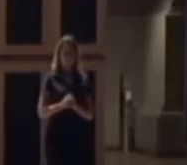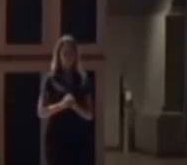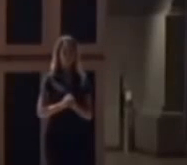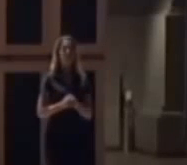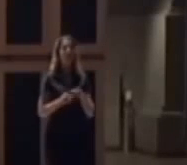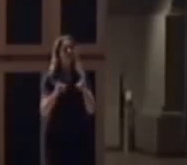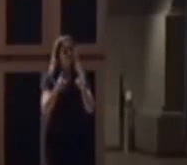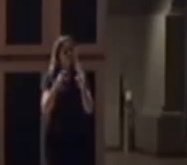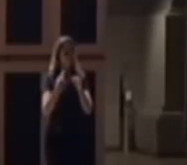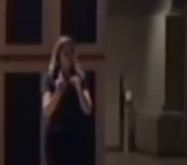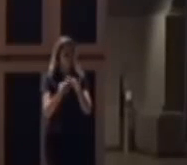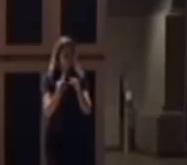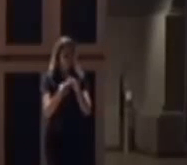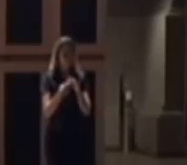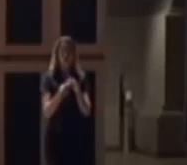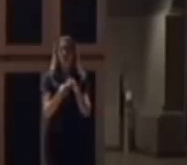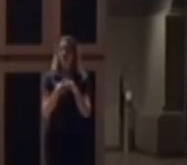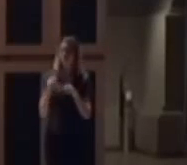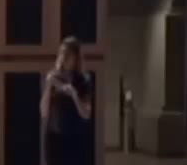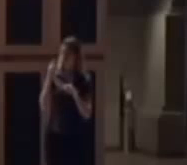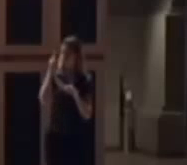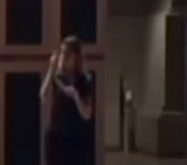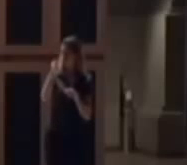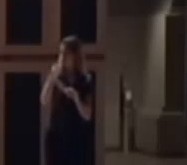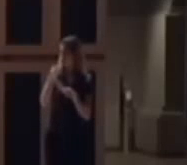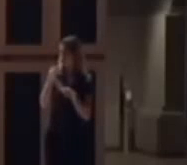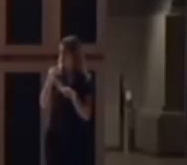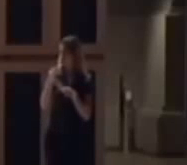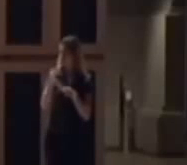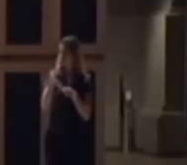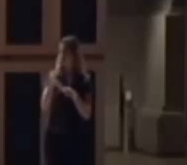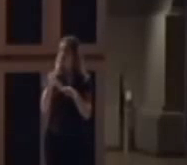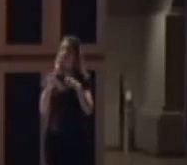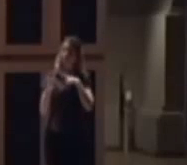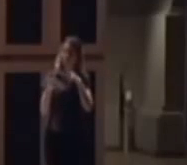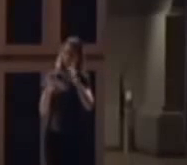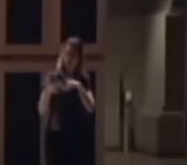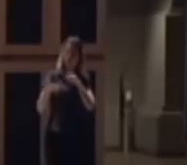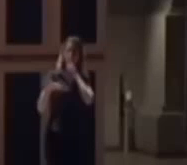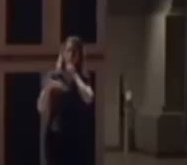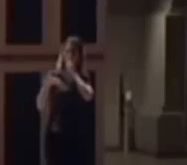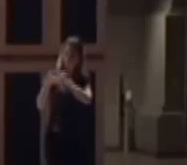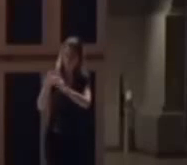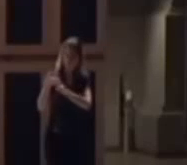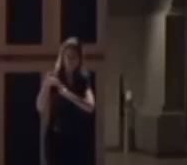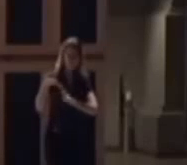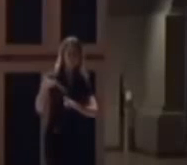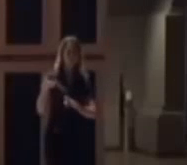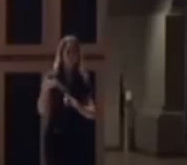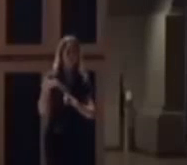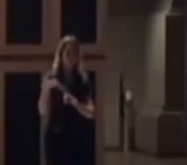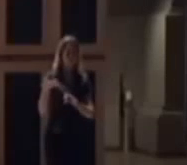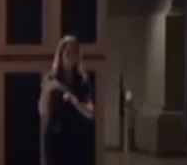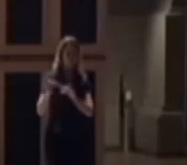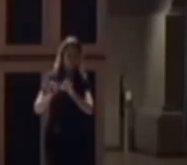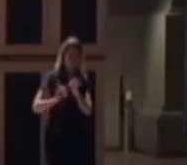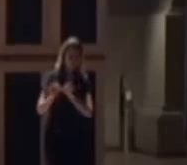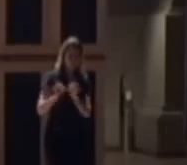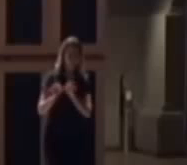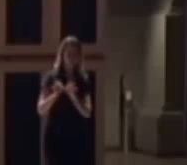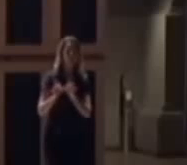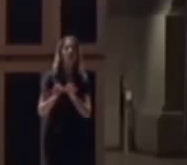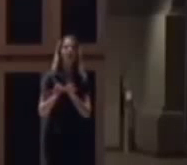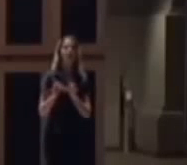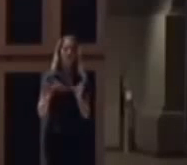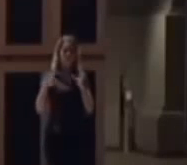do Futuro, que é a parte onde o resultado desses trabalhos fica exposto e tem a relação com a